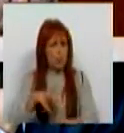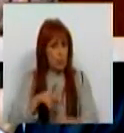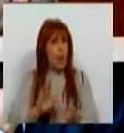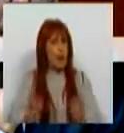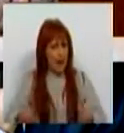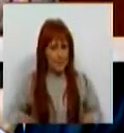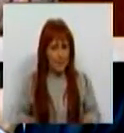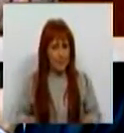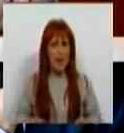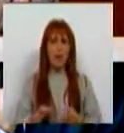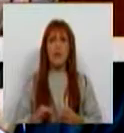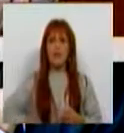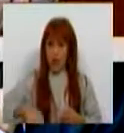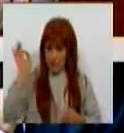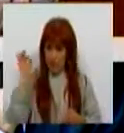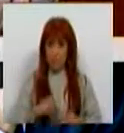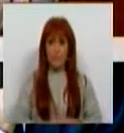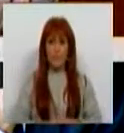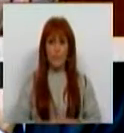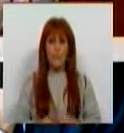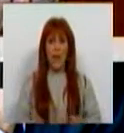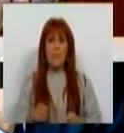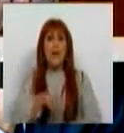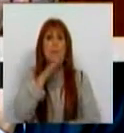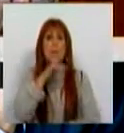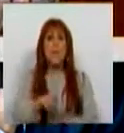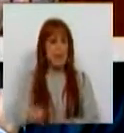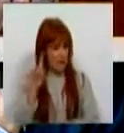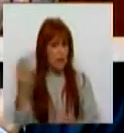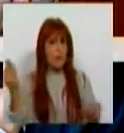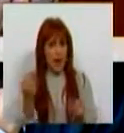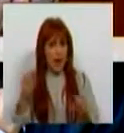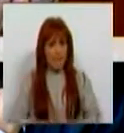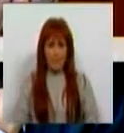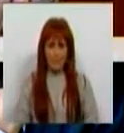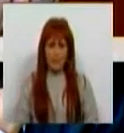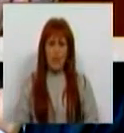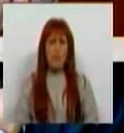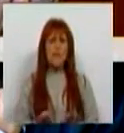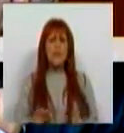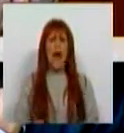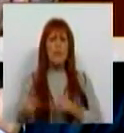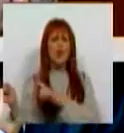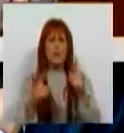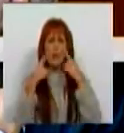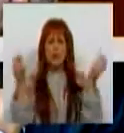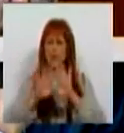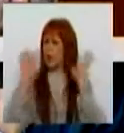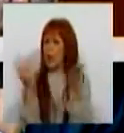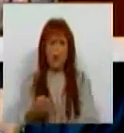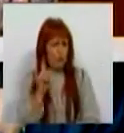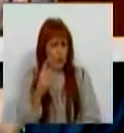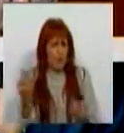Portugal. Finalmente, a aposta na ferrovia é essencial, como a aposta no transporte público em geral